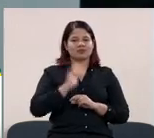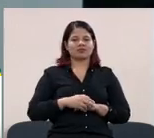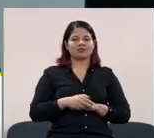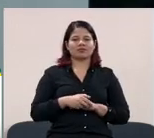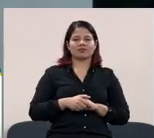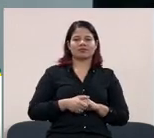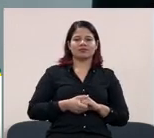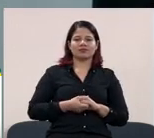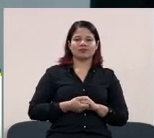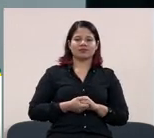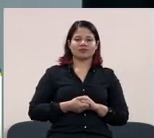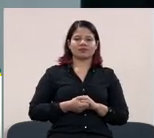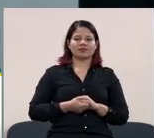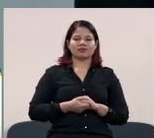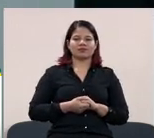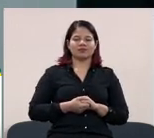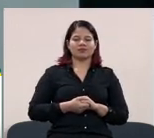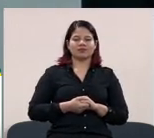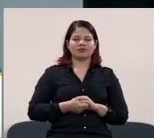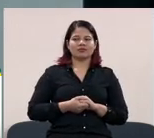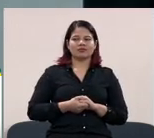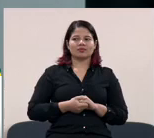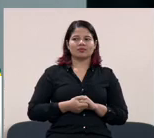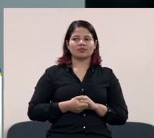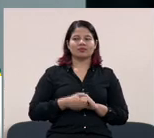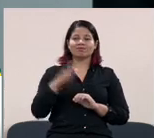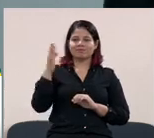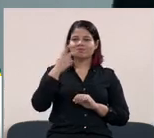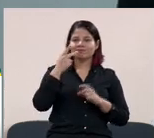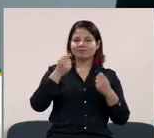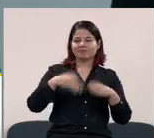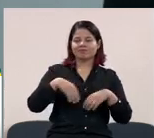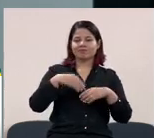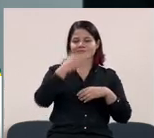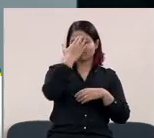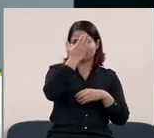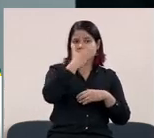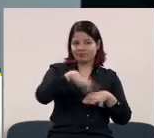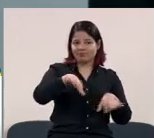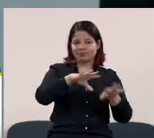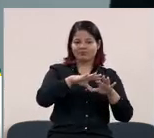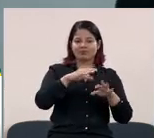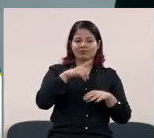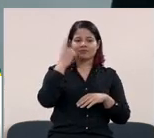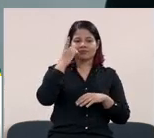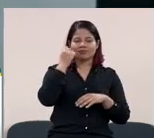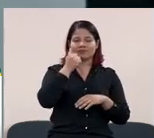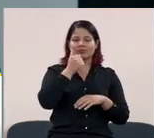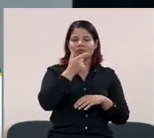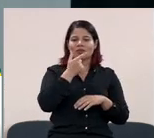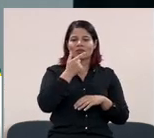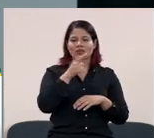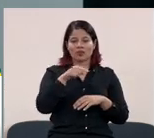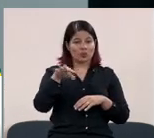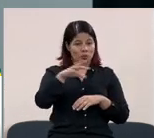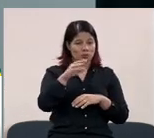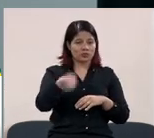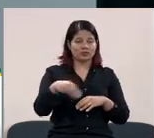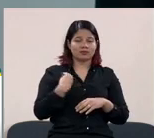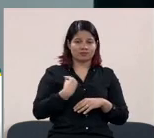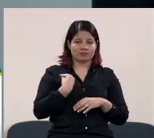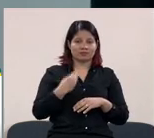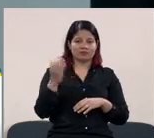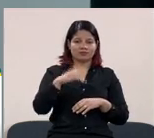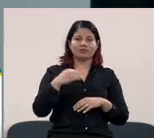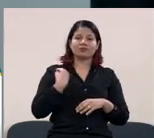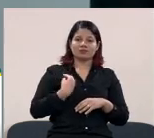Presidente, agradecer a todos. Deputado Furlan, deputada Marília e todos que se encontram aqui,